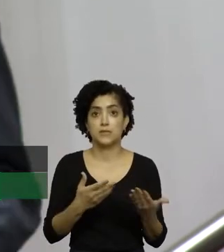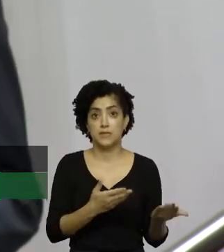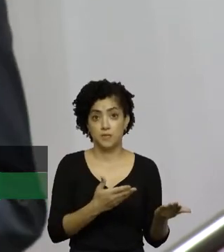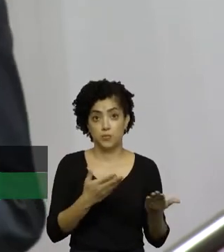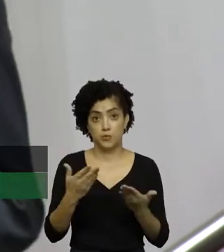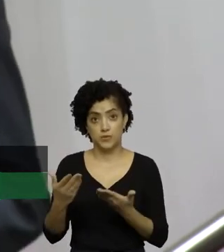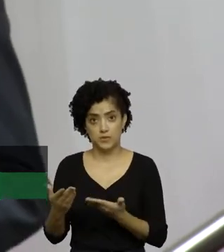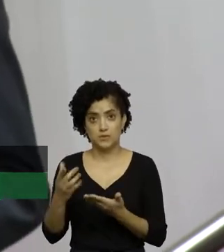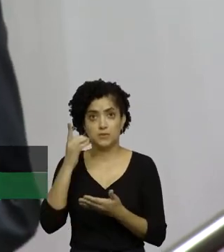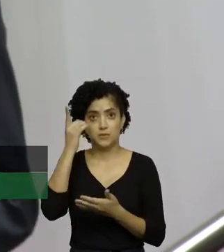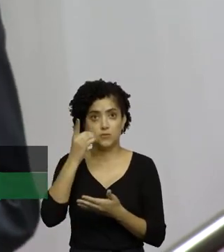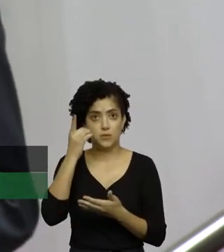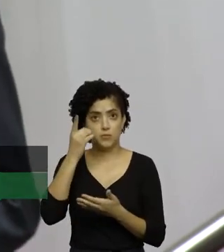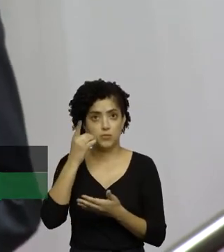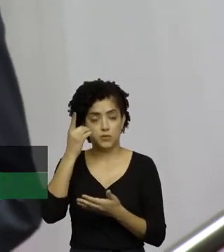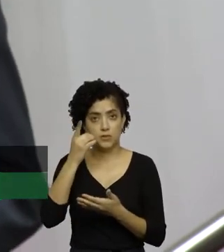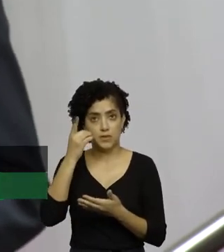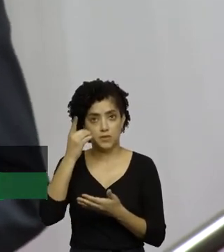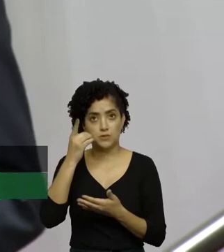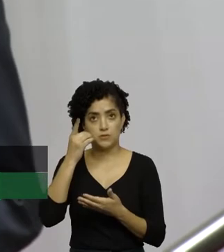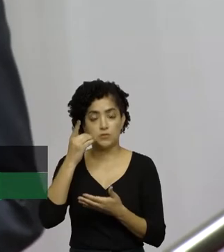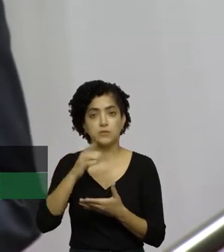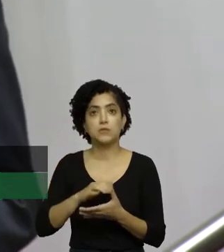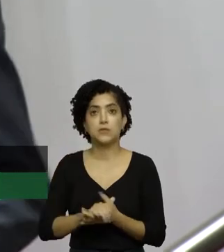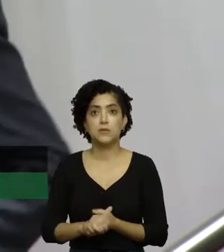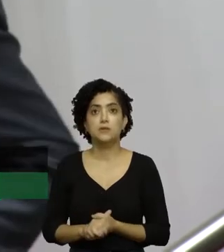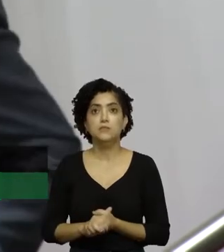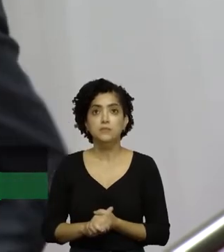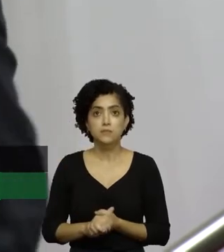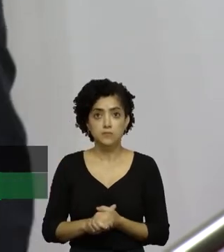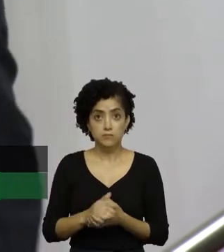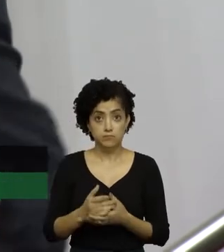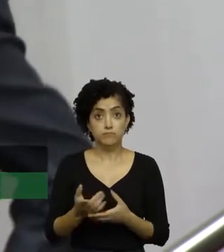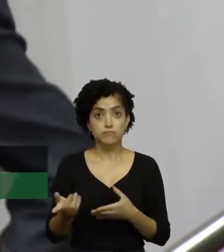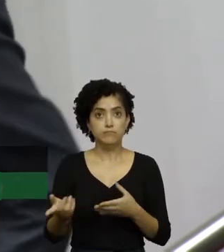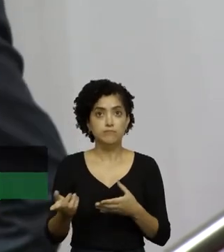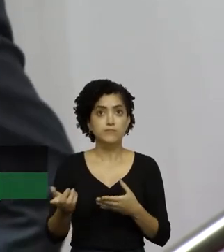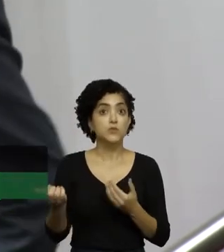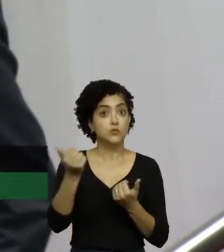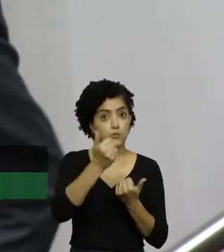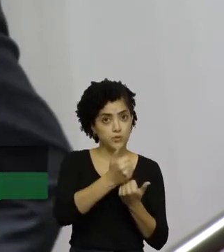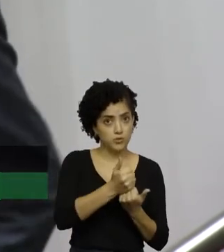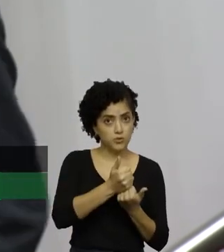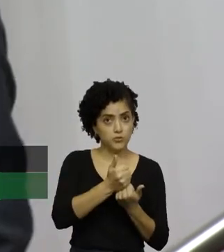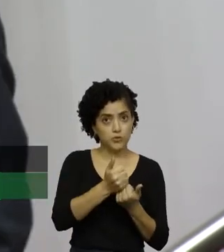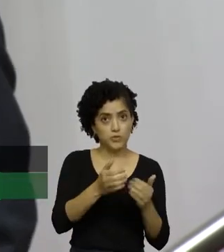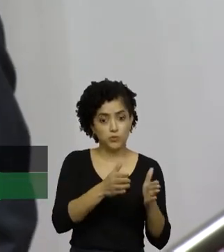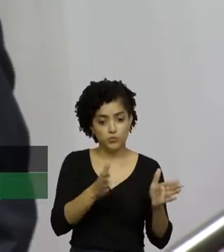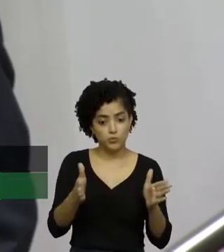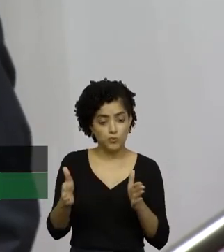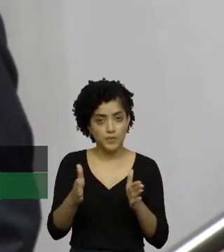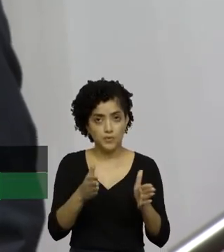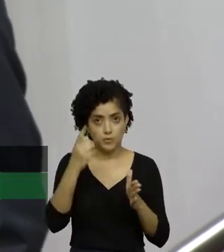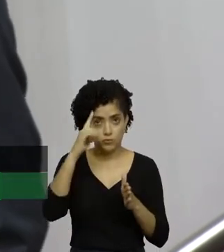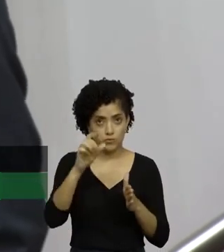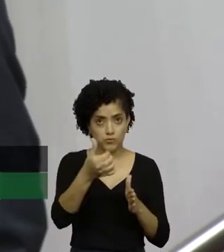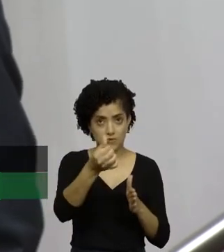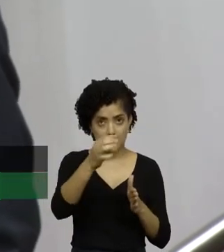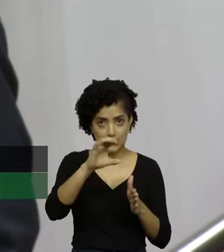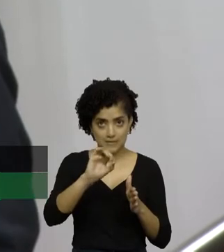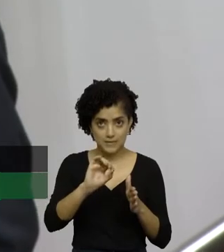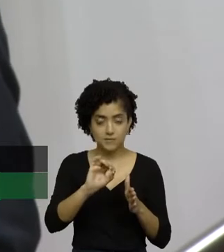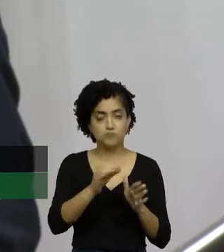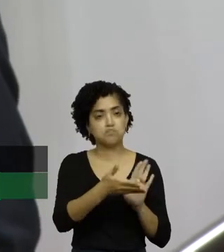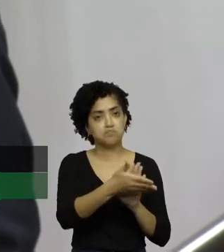Celso Zucchi tenha assumido aqui no meu lugar por 60 dias. E ao qual eu quero parabenizá-lo, né,